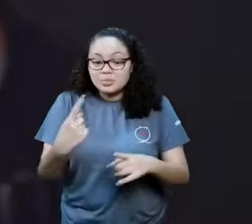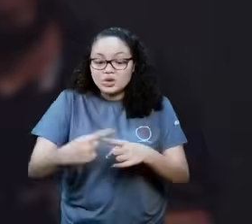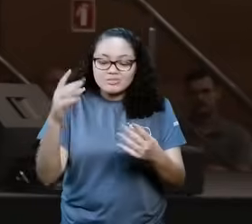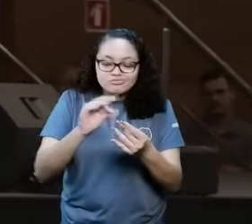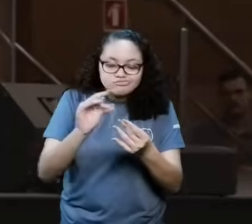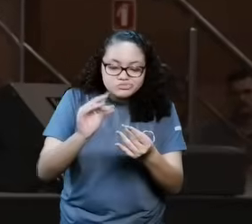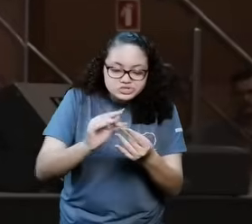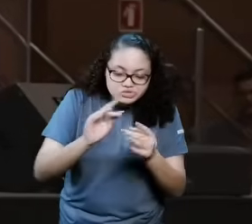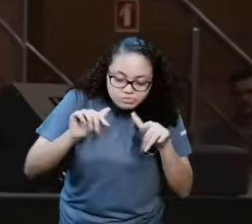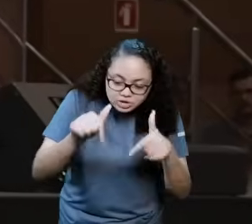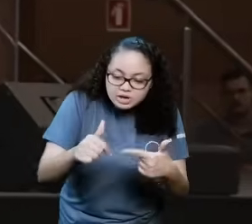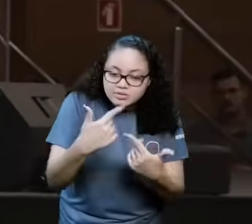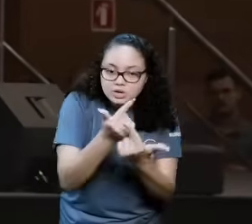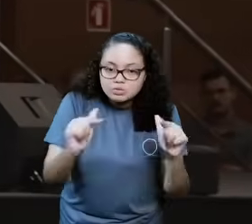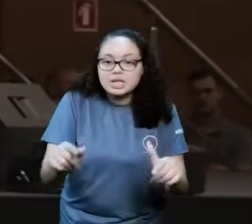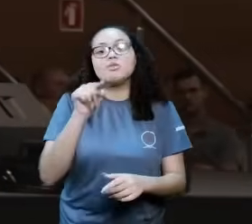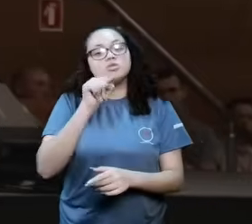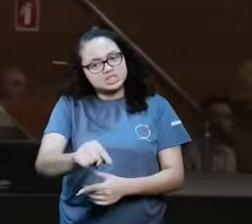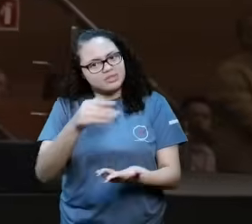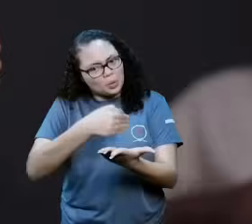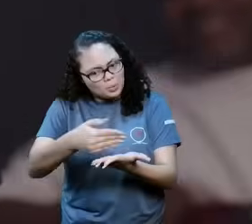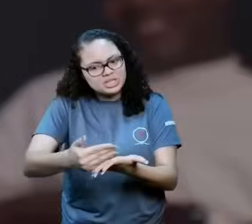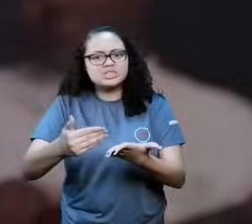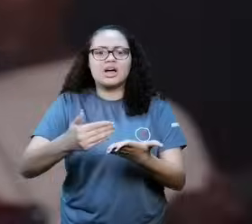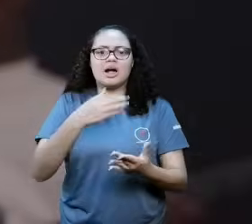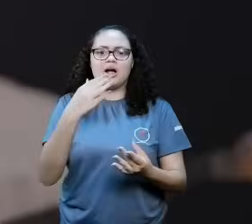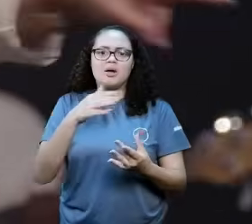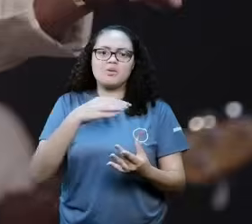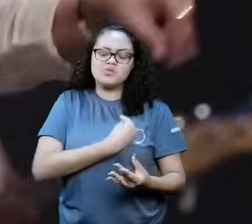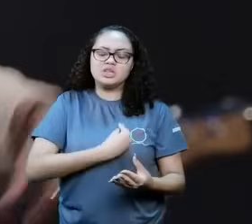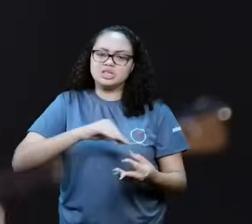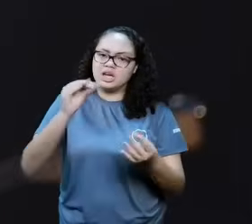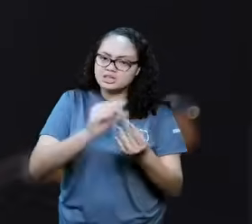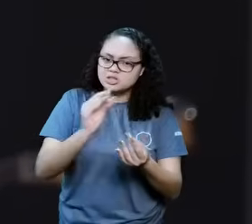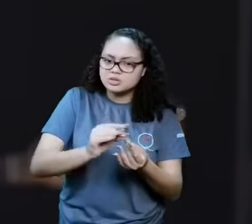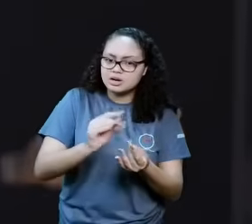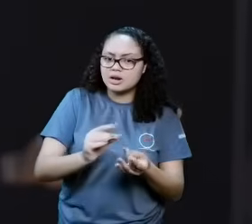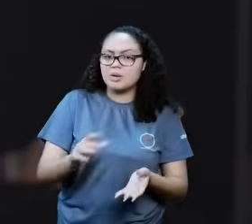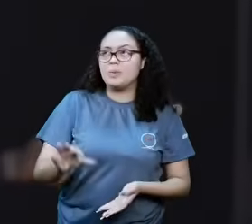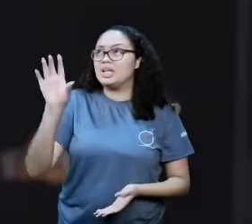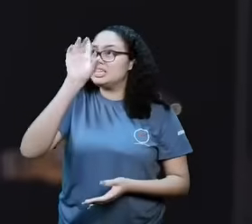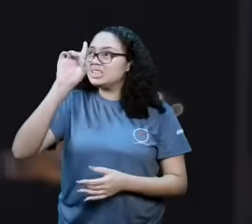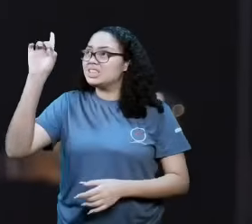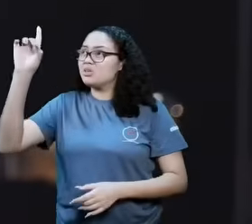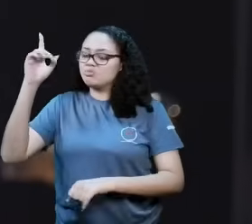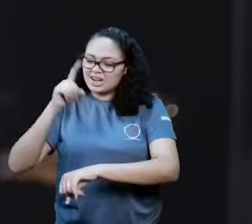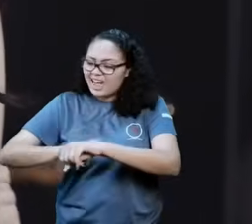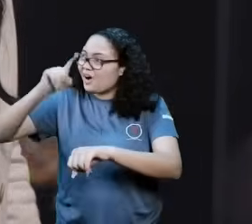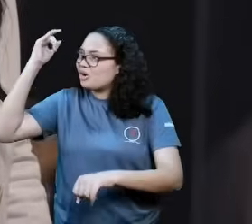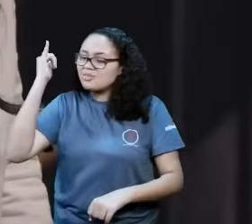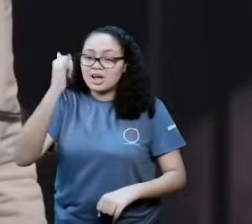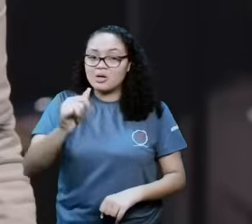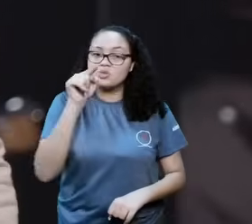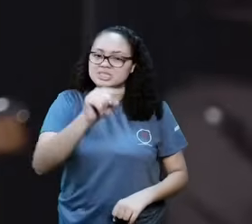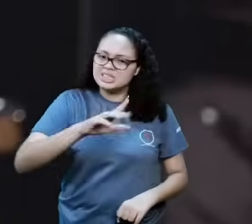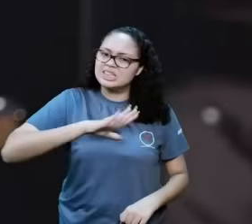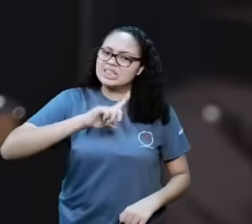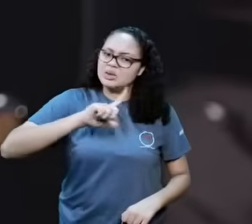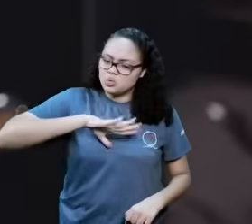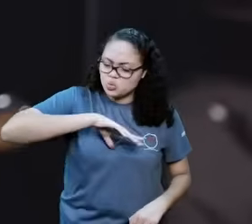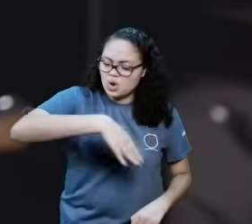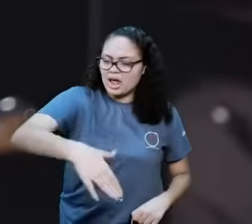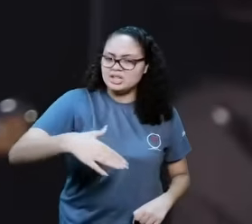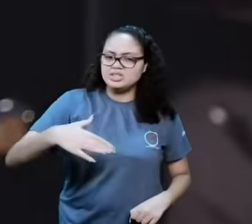Só que Deus está dizendo, tu vai ativar. E quando eu falar, tu vai ter coragem de abrir a boca.